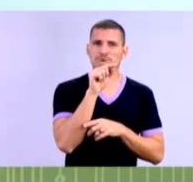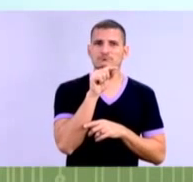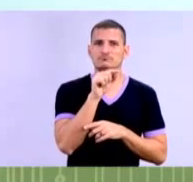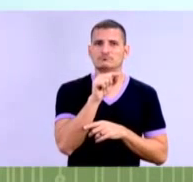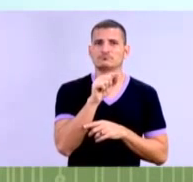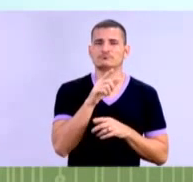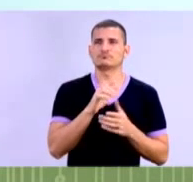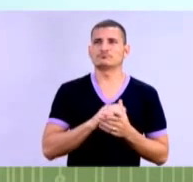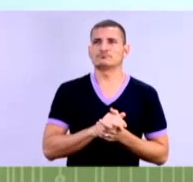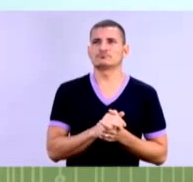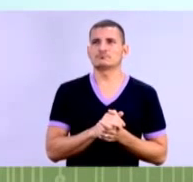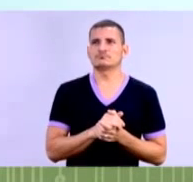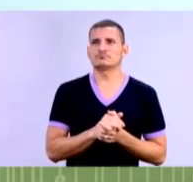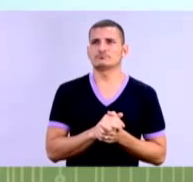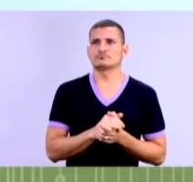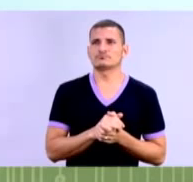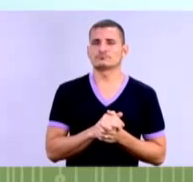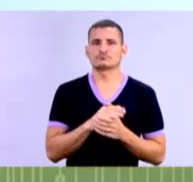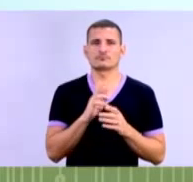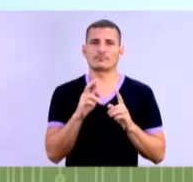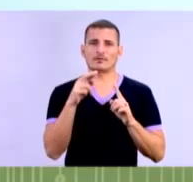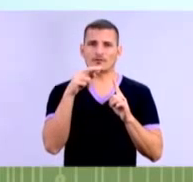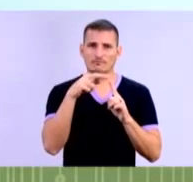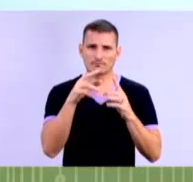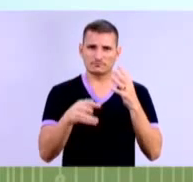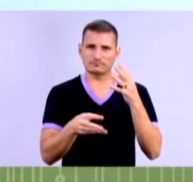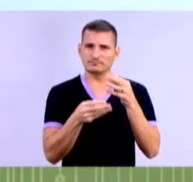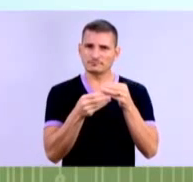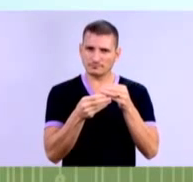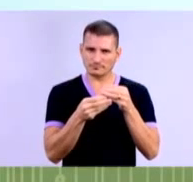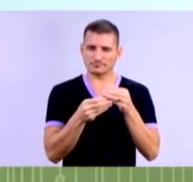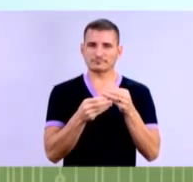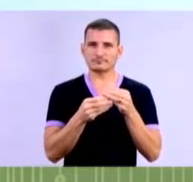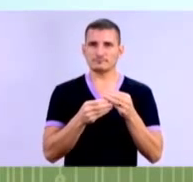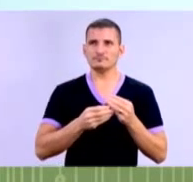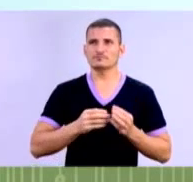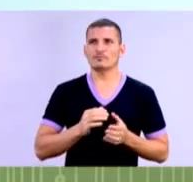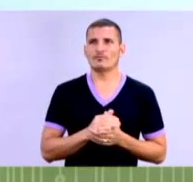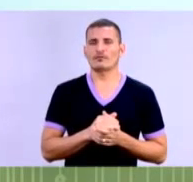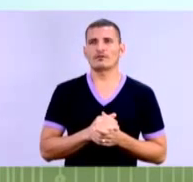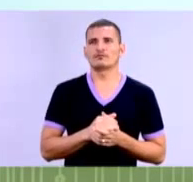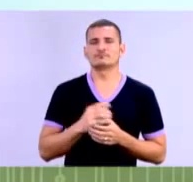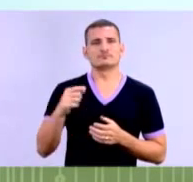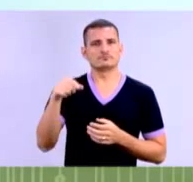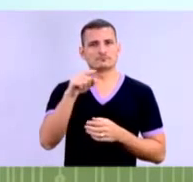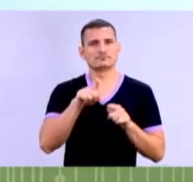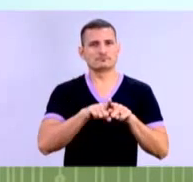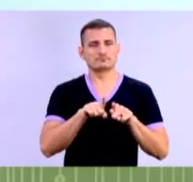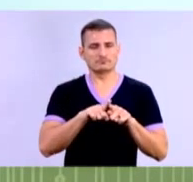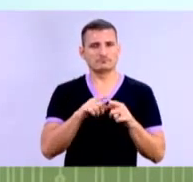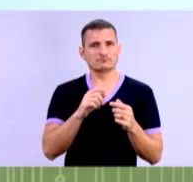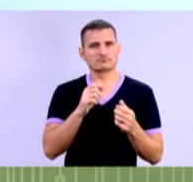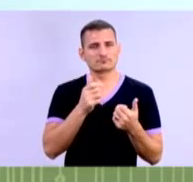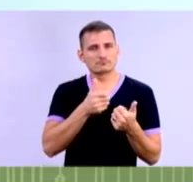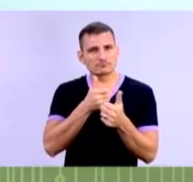material, nas referências complementares que vocês também acompanham lá, que podem